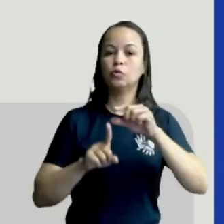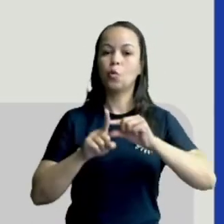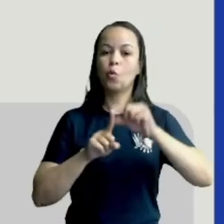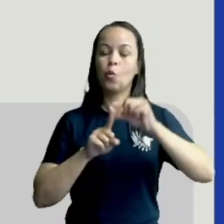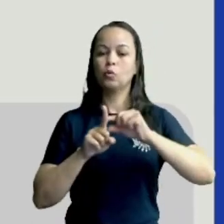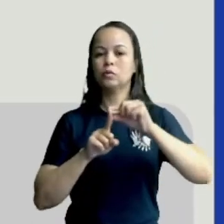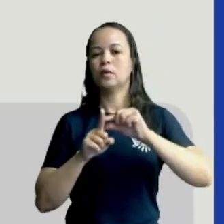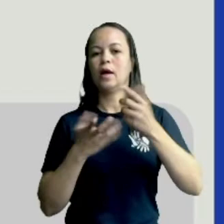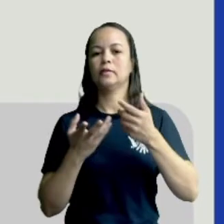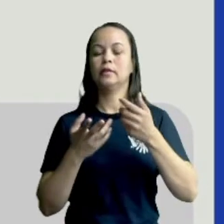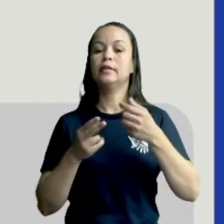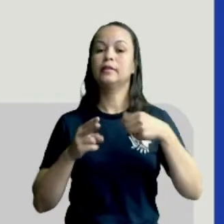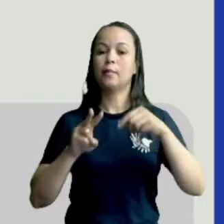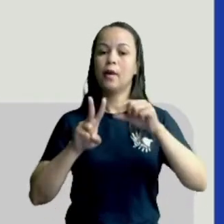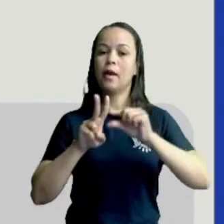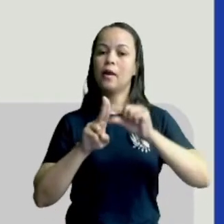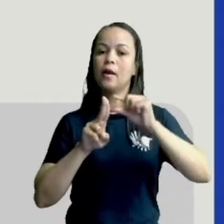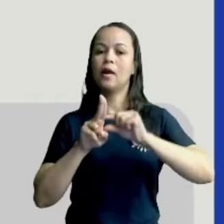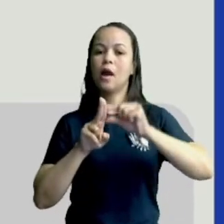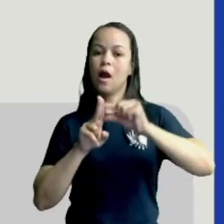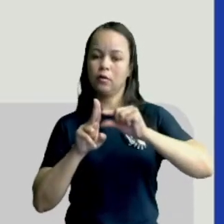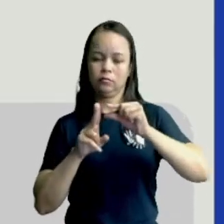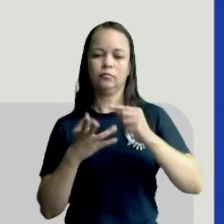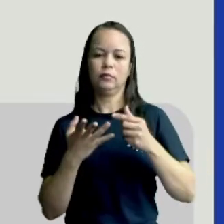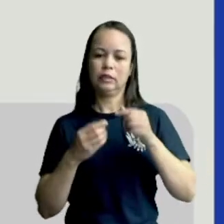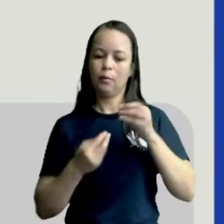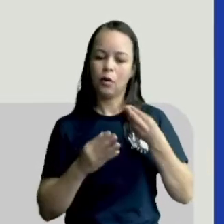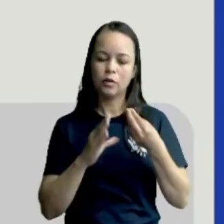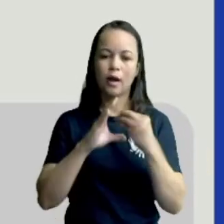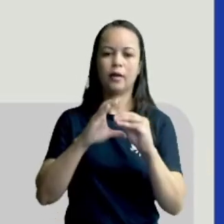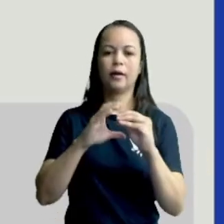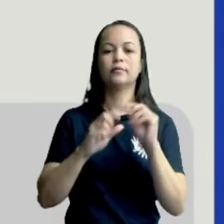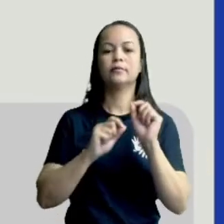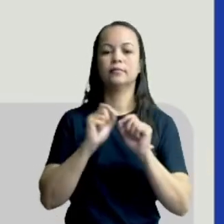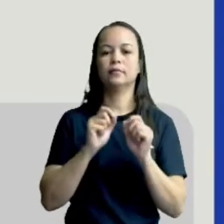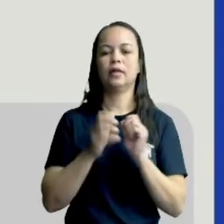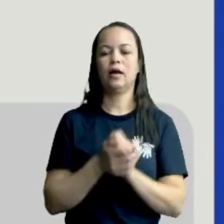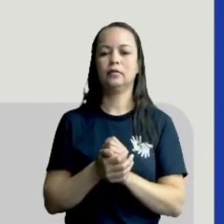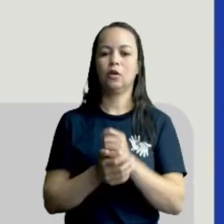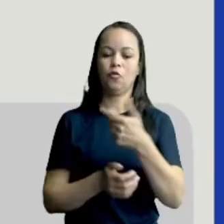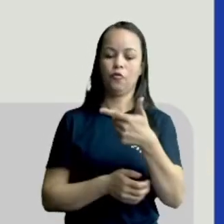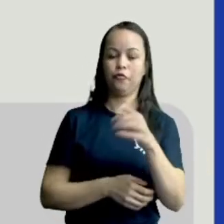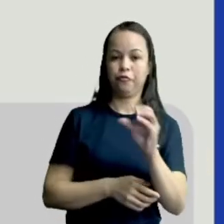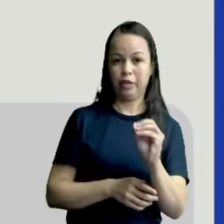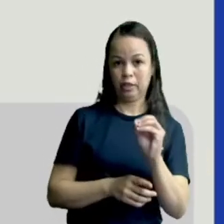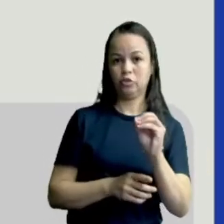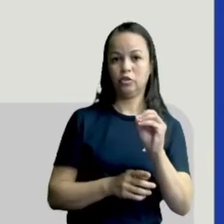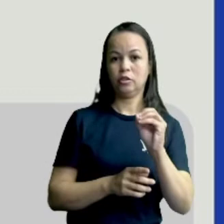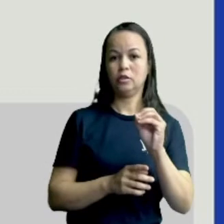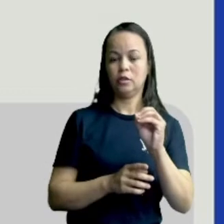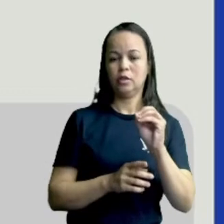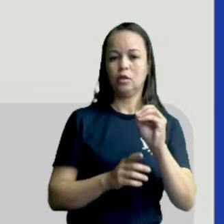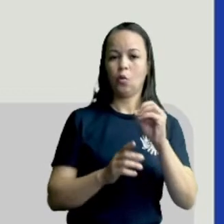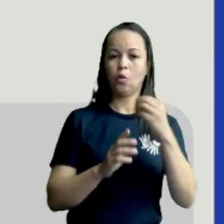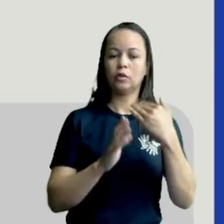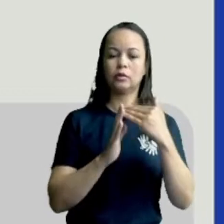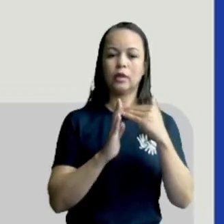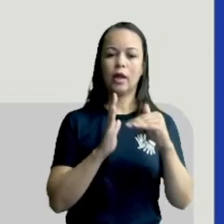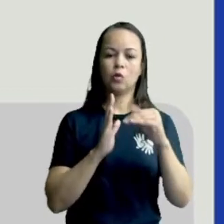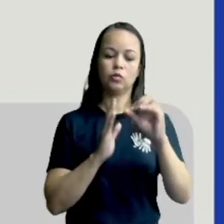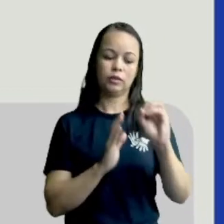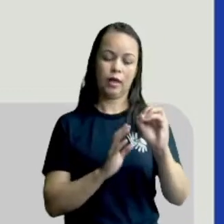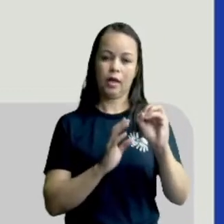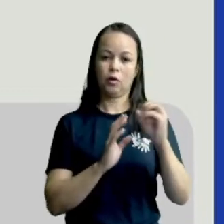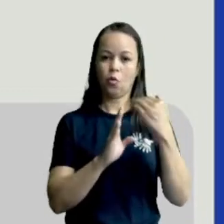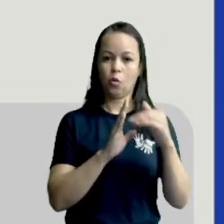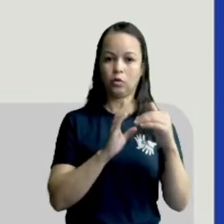o algarismo das dezenas, e depois acrescentar 1, tá? Então, aí 20, cortei o 0, cortei o 1, que está lá na ordem das